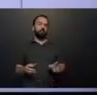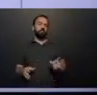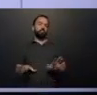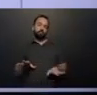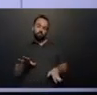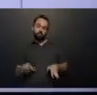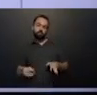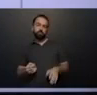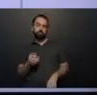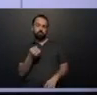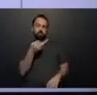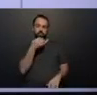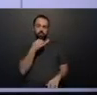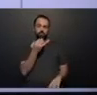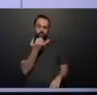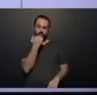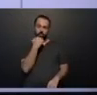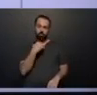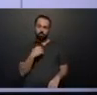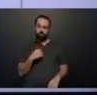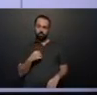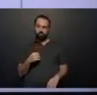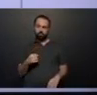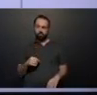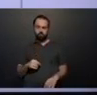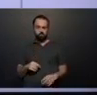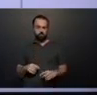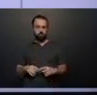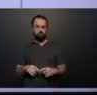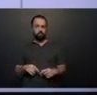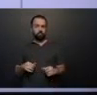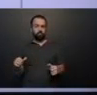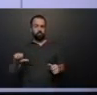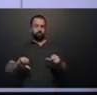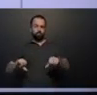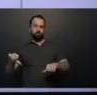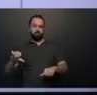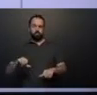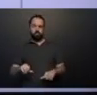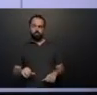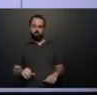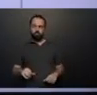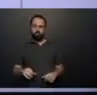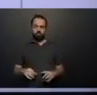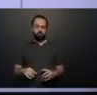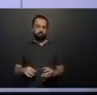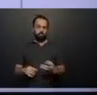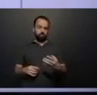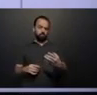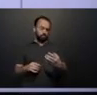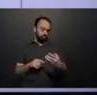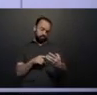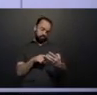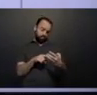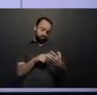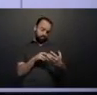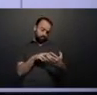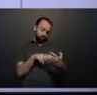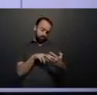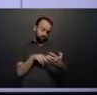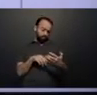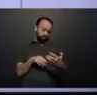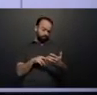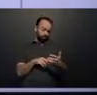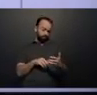algum produto químico, ela deve procurar ajuda médica e sempre olhar na própria embalagem daquele produto, porque